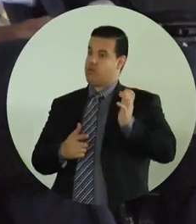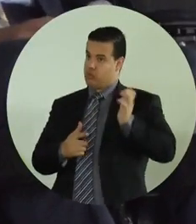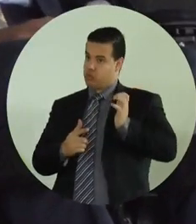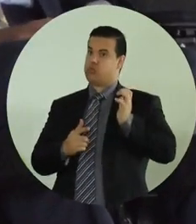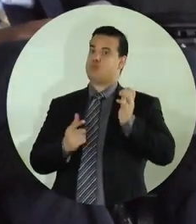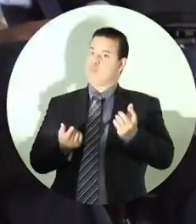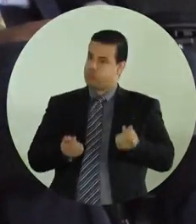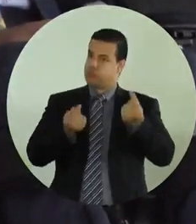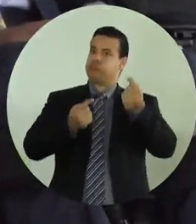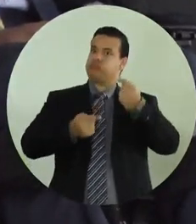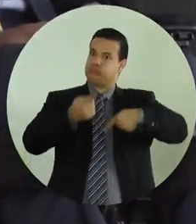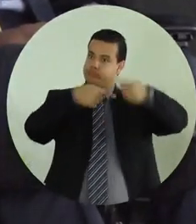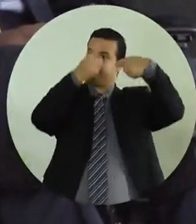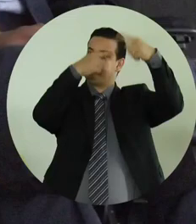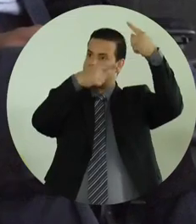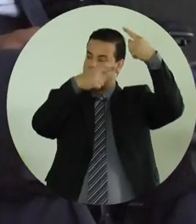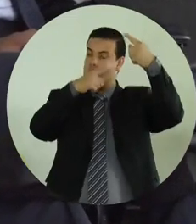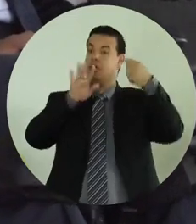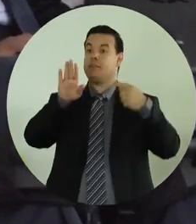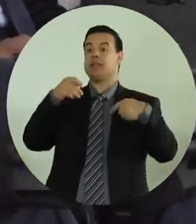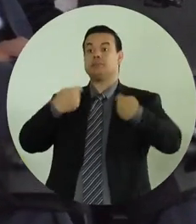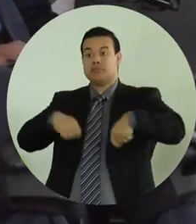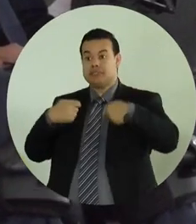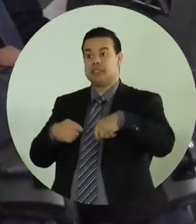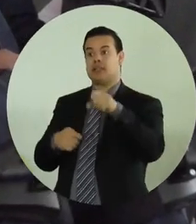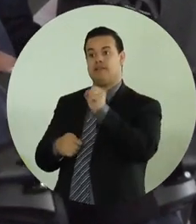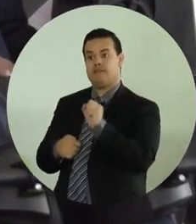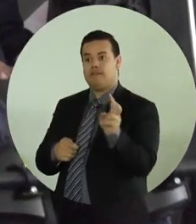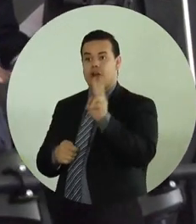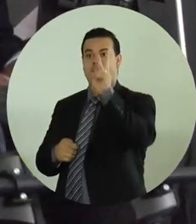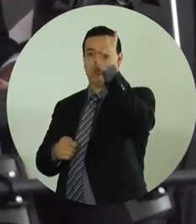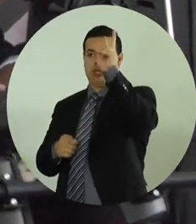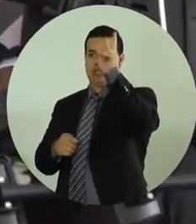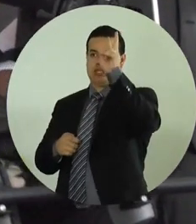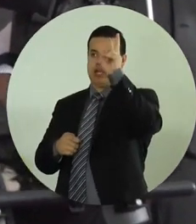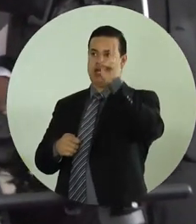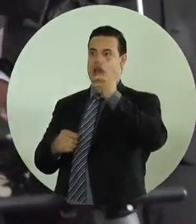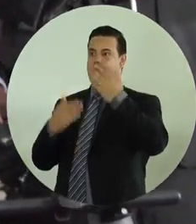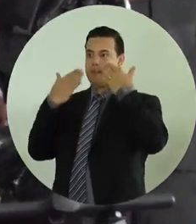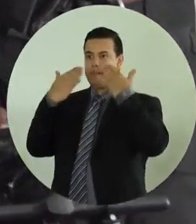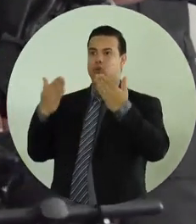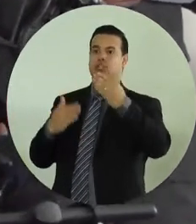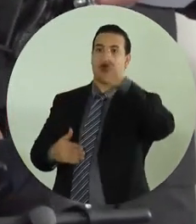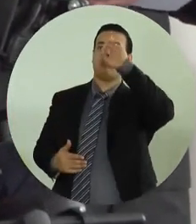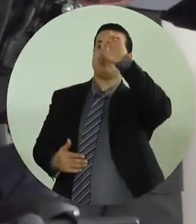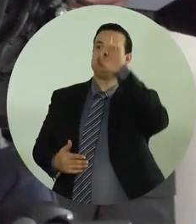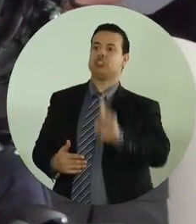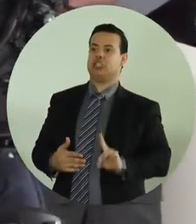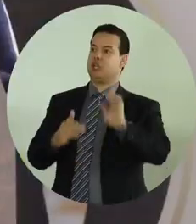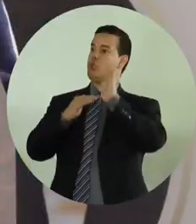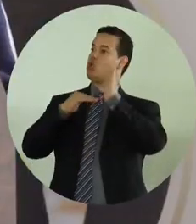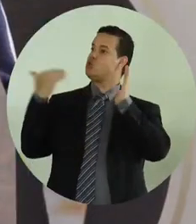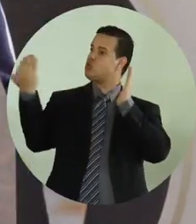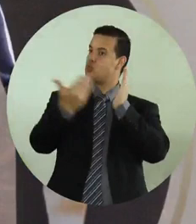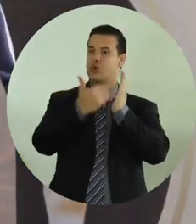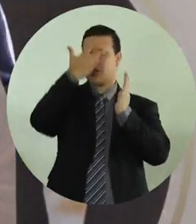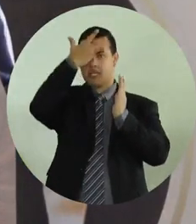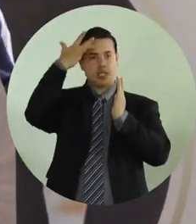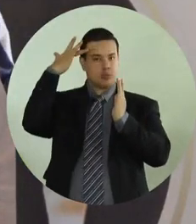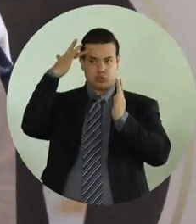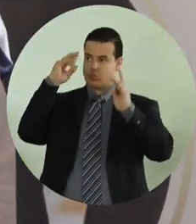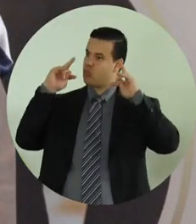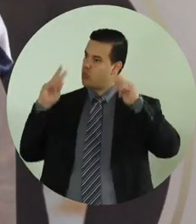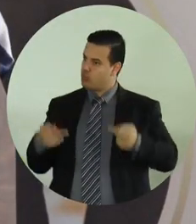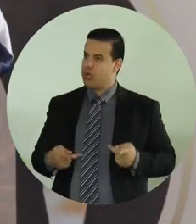crescer a partir da valorização, da dimensão do direito de todos os humanos, pessoas com e